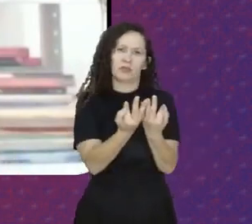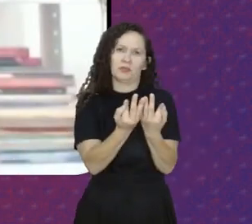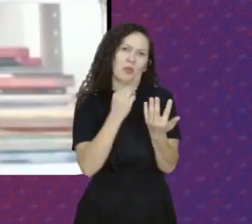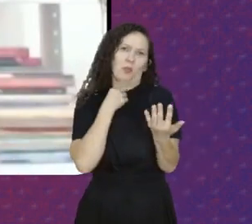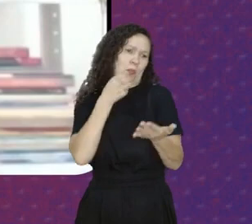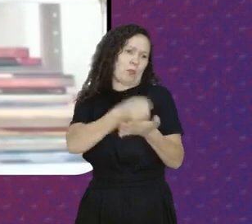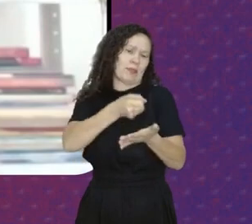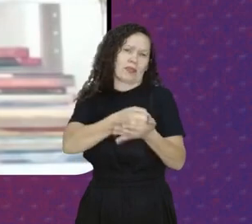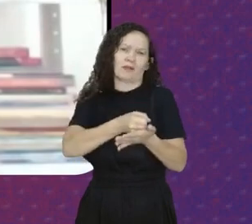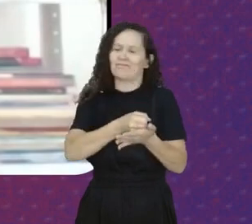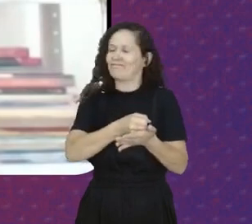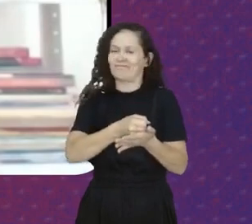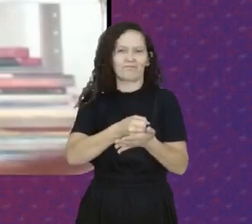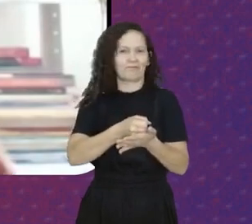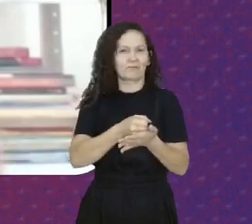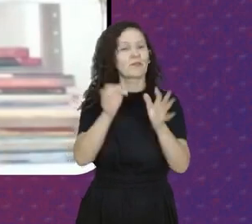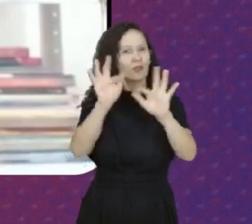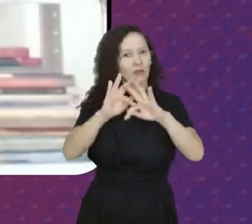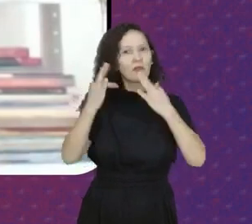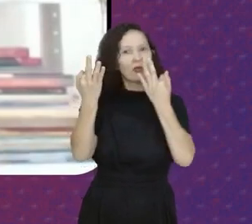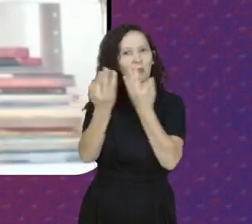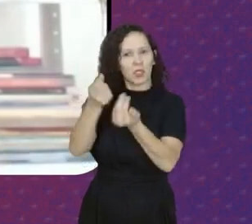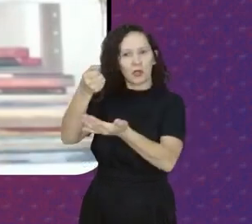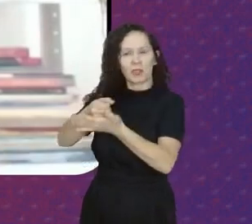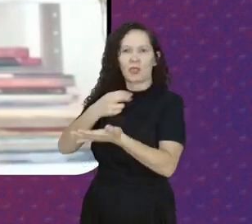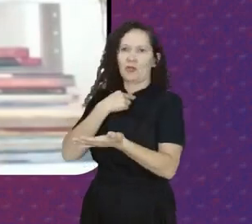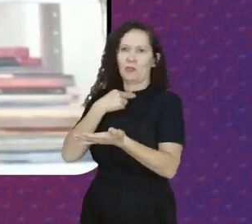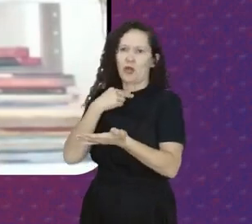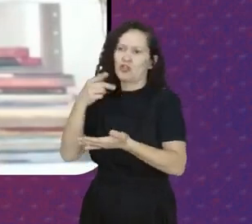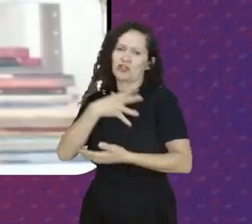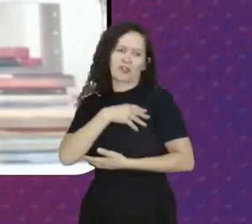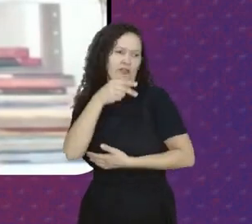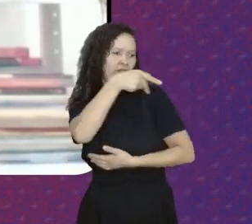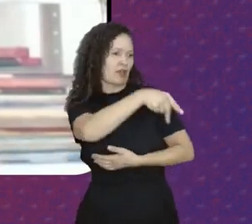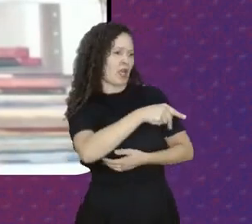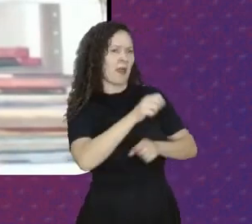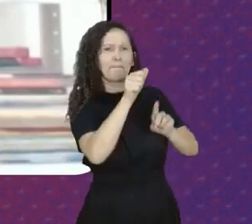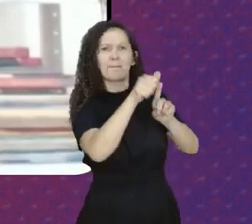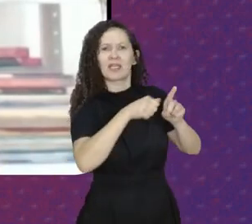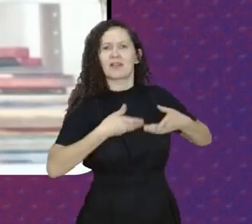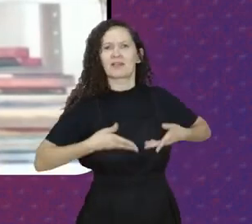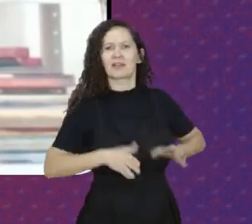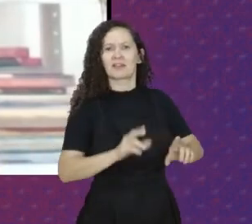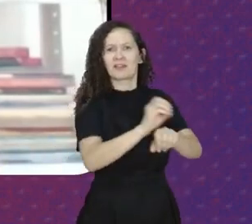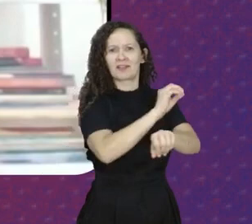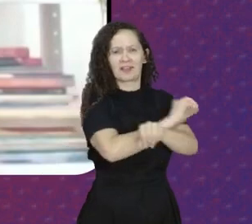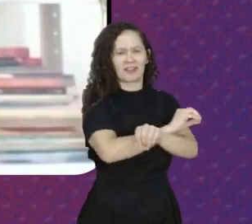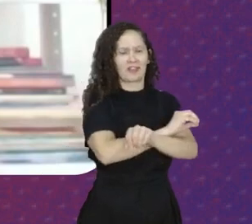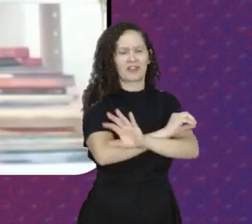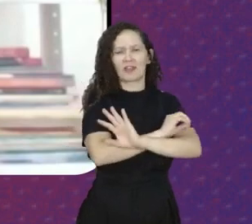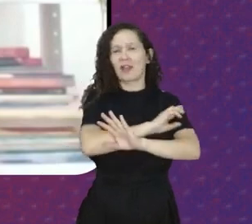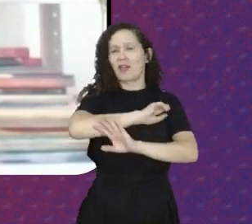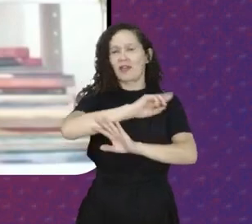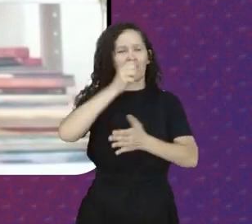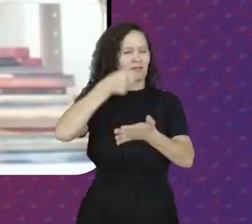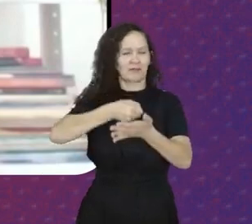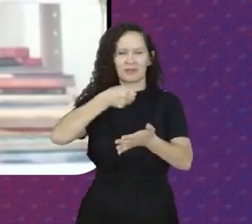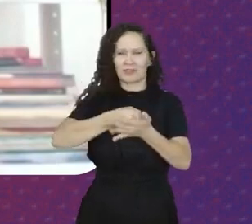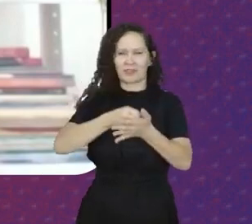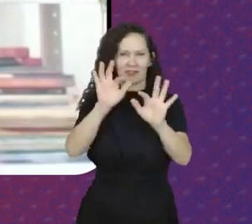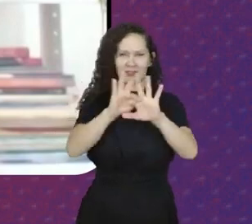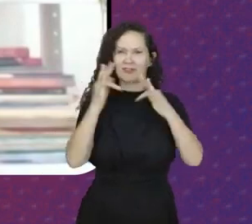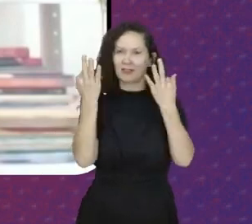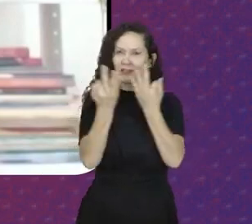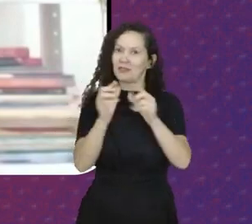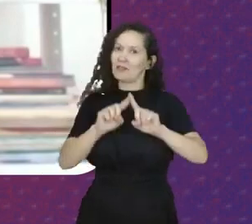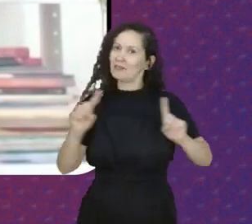podemos obrigar que uma família, né, coloque seu filho de meses na creche. Não é uma obrigação da família,